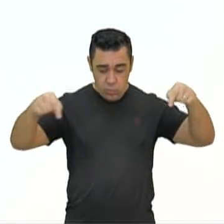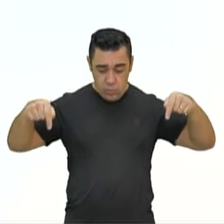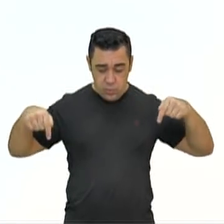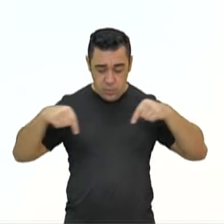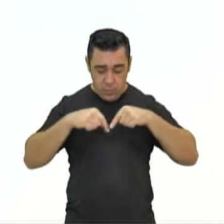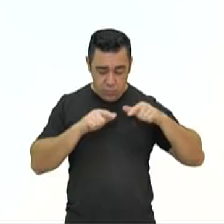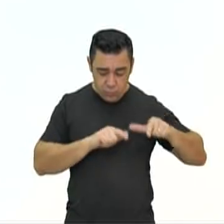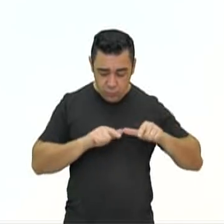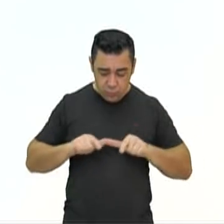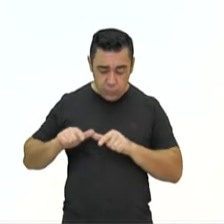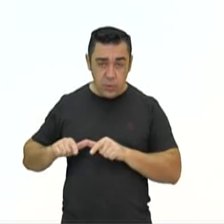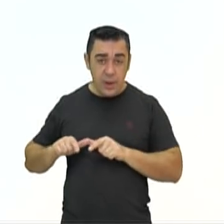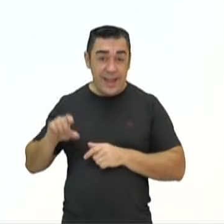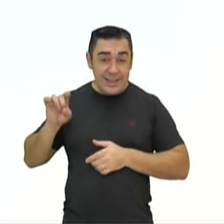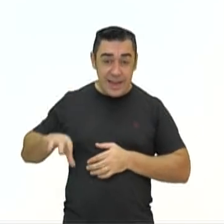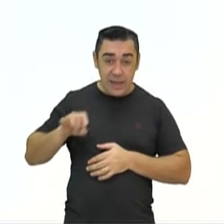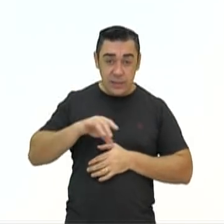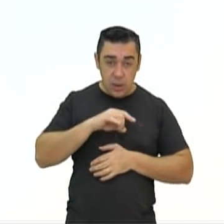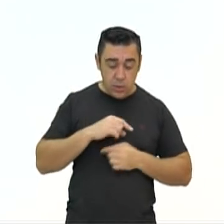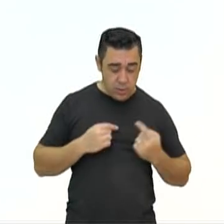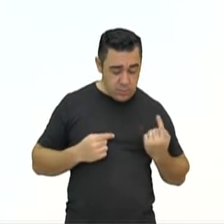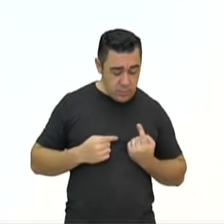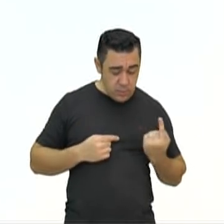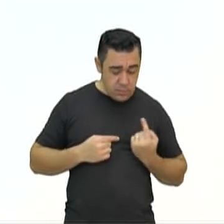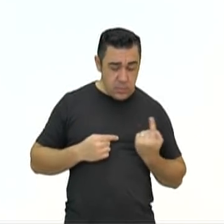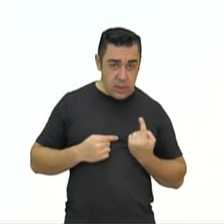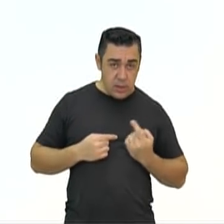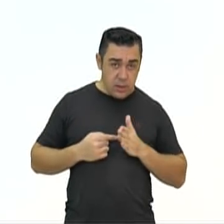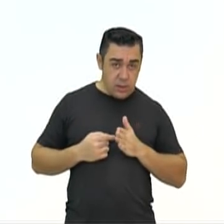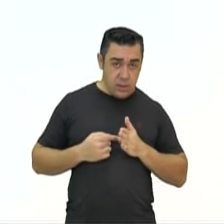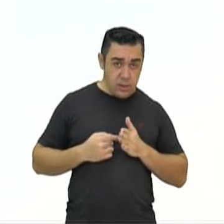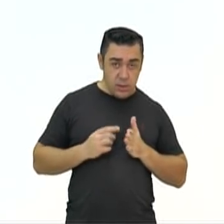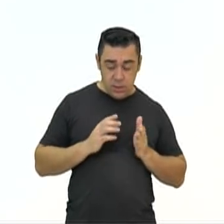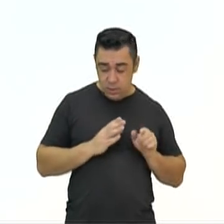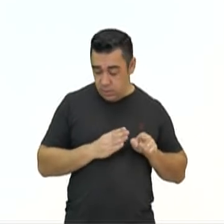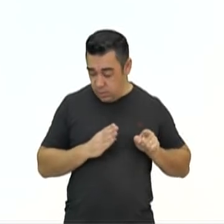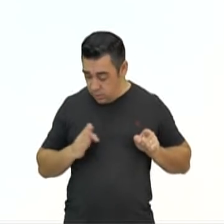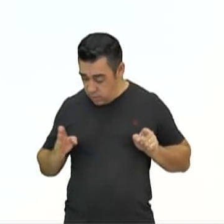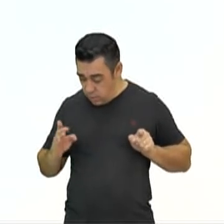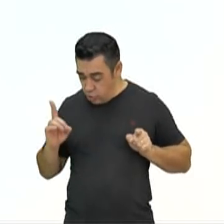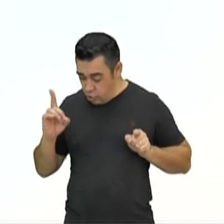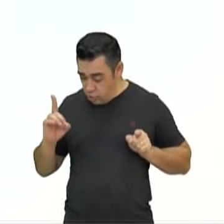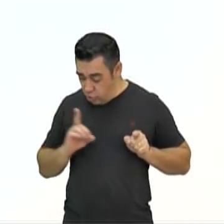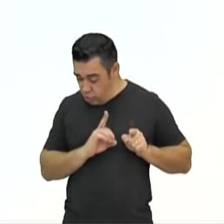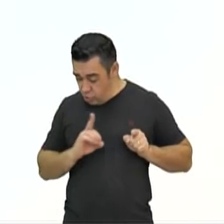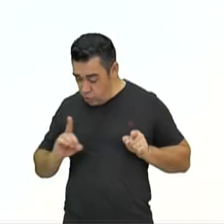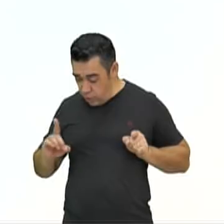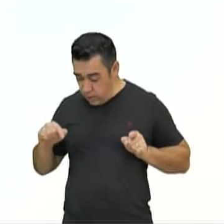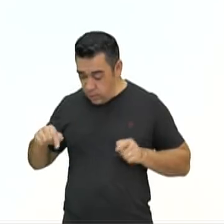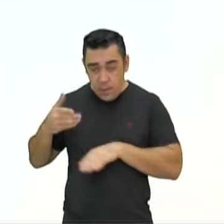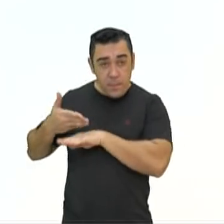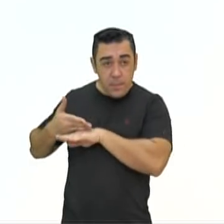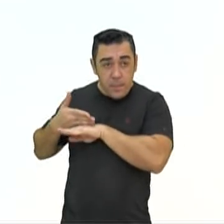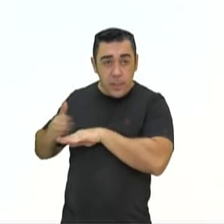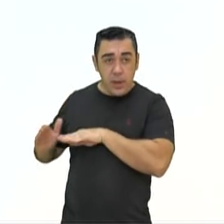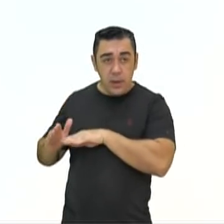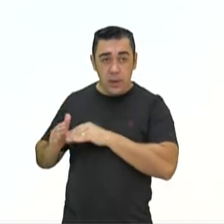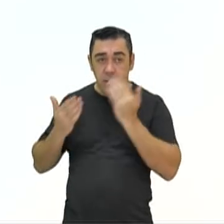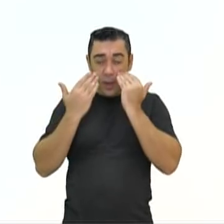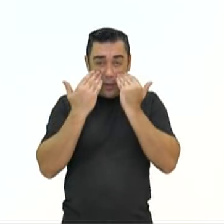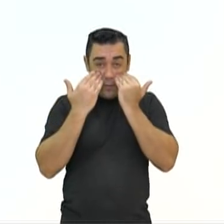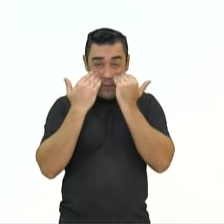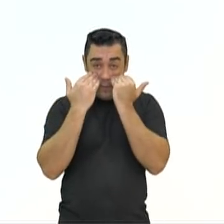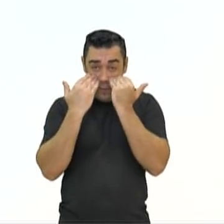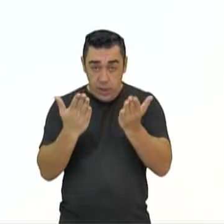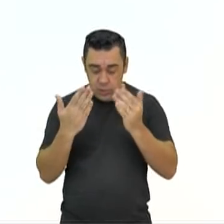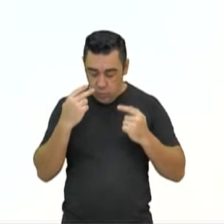cada jogador fique com a sua primeira casa branca à direita. Então, assim, de frente, você olhando, no lado